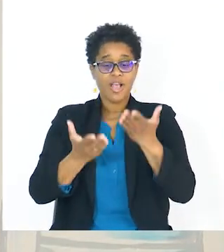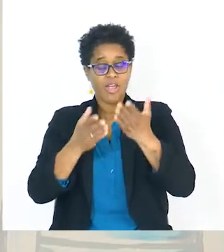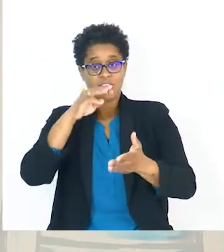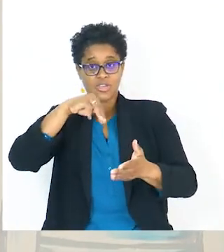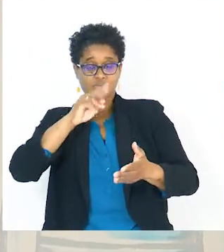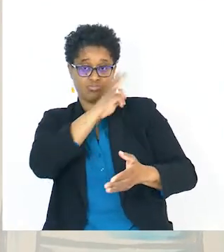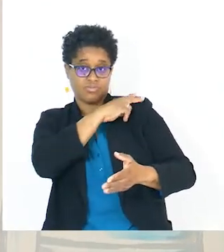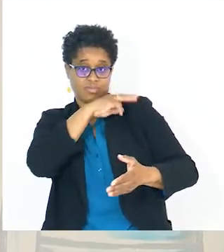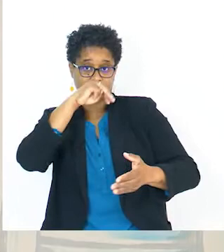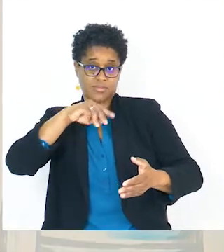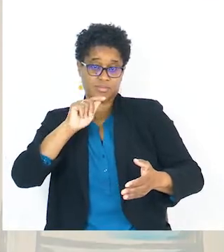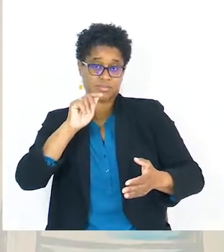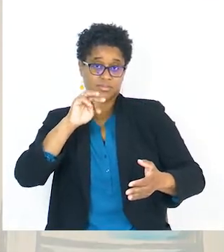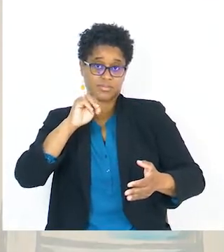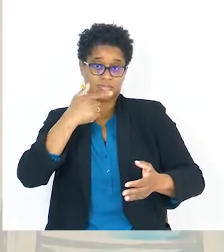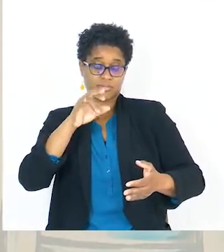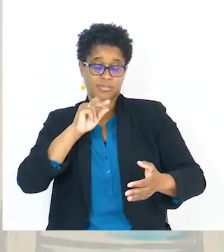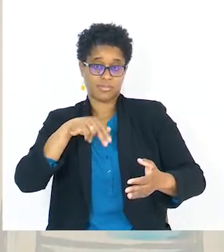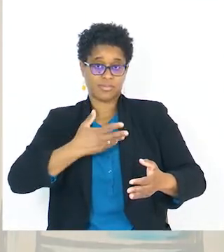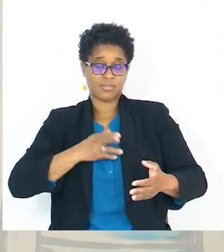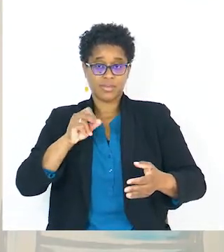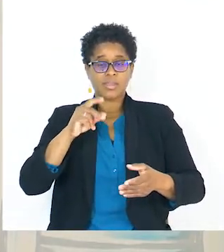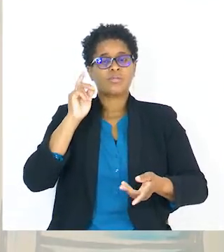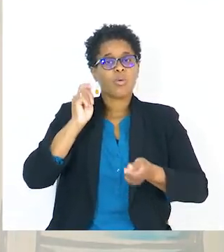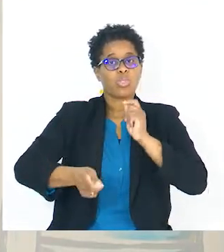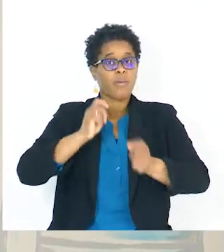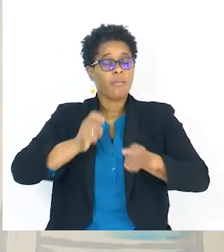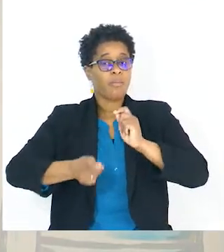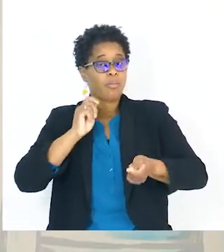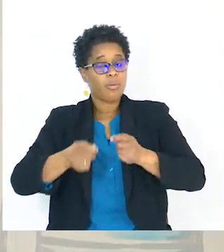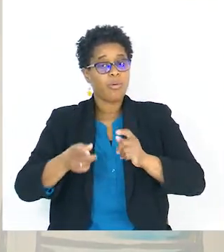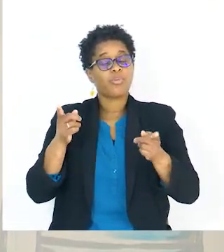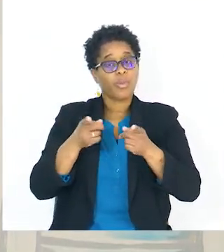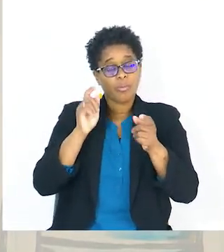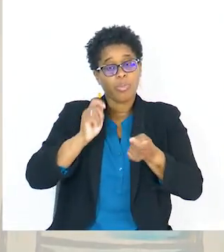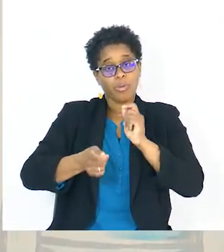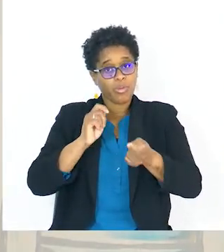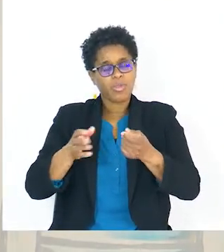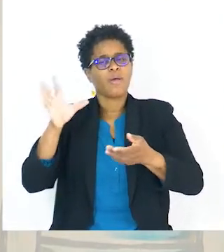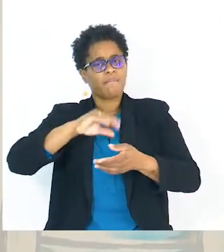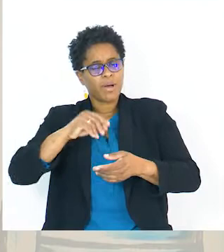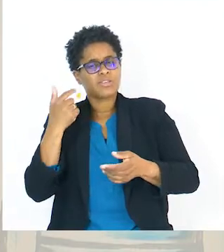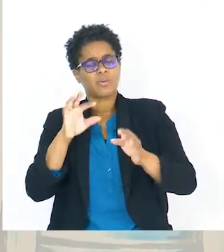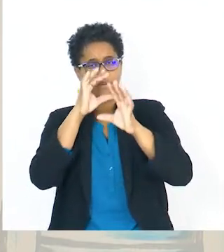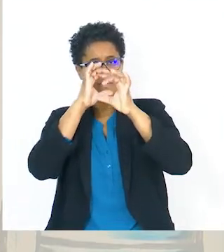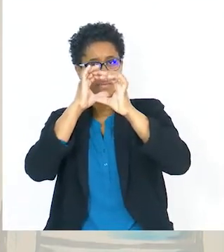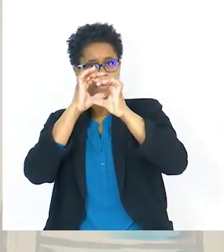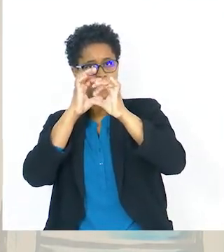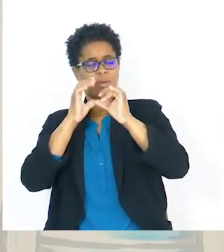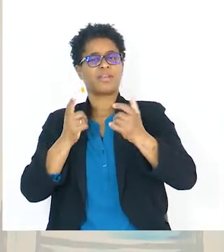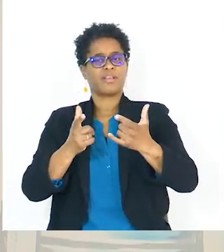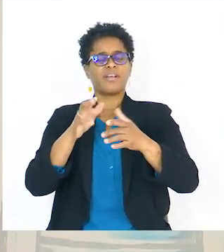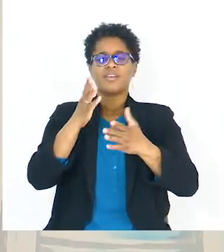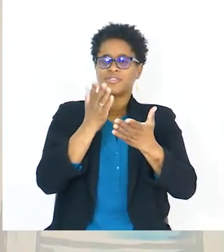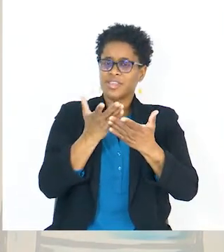mestre André, compramos um tambor, um tamborzinho, mas também uma flautinha.